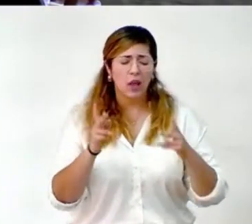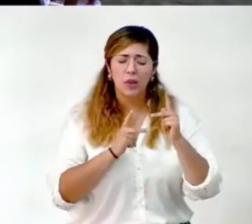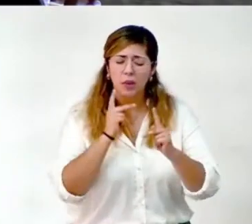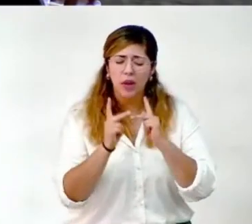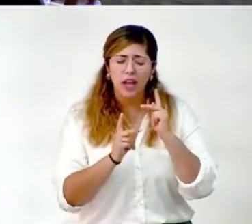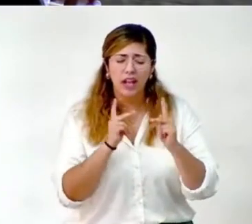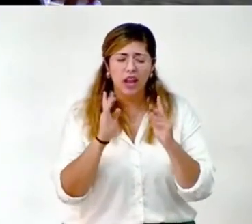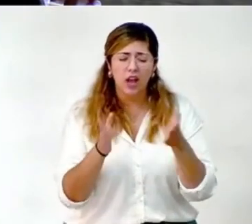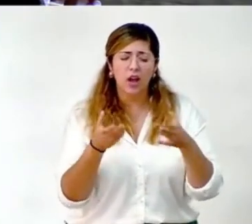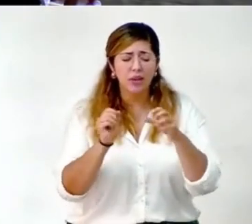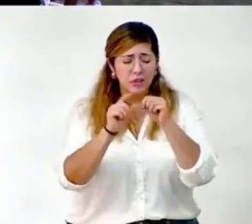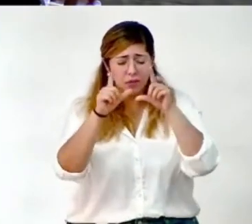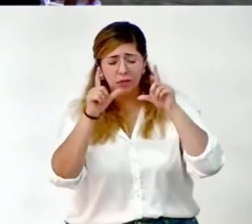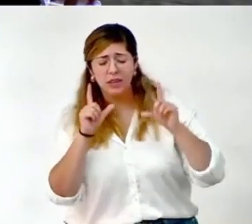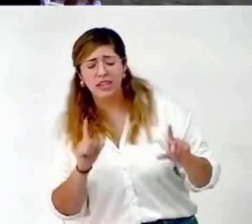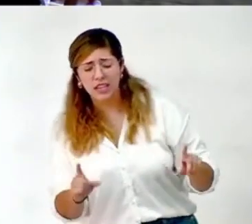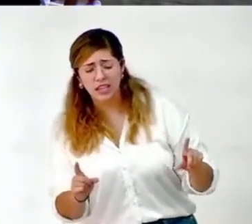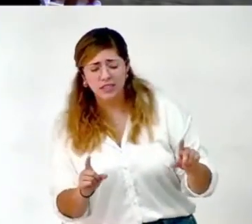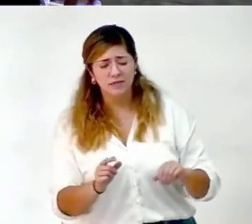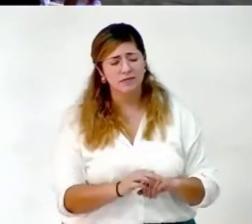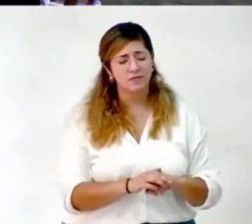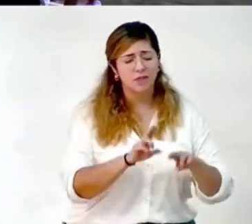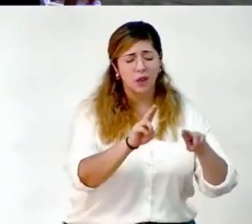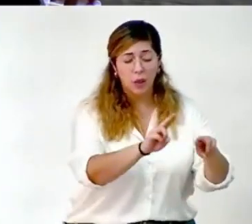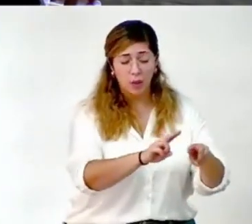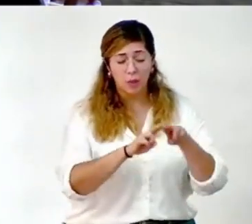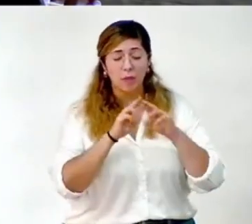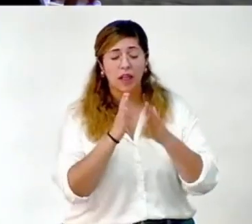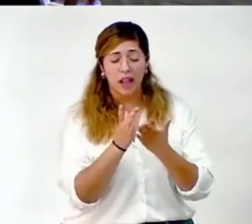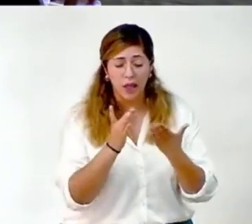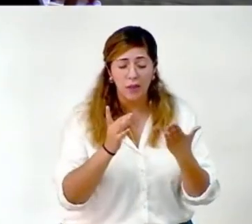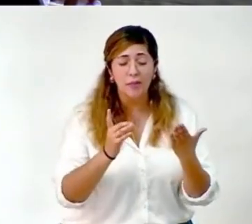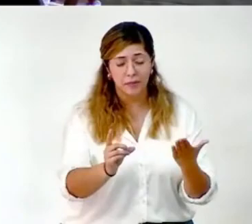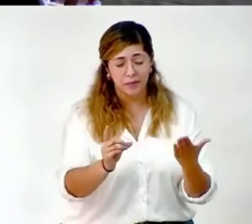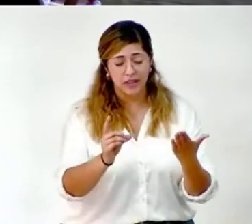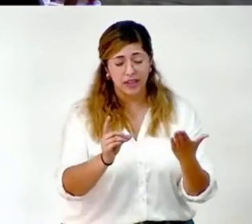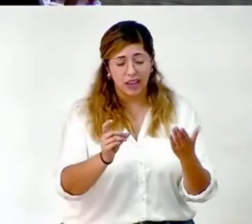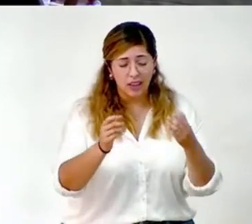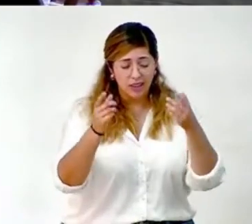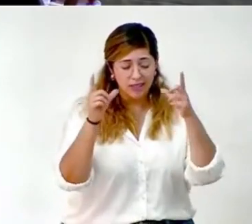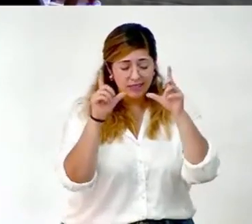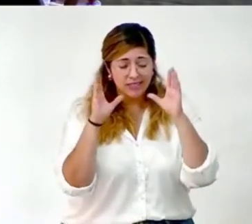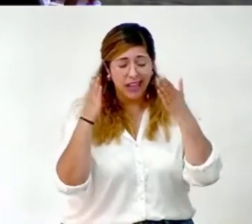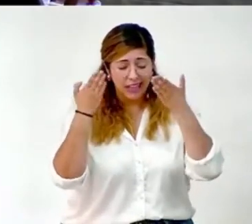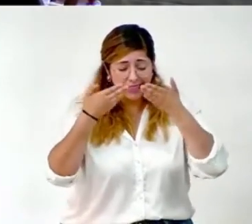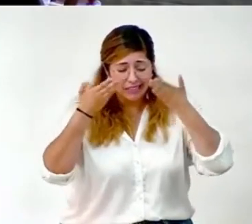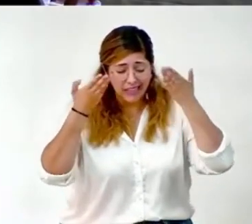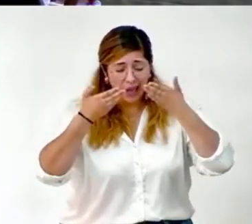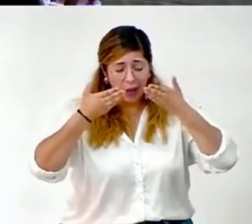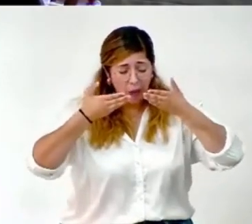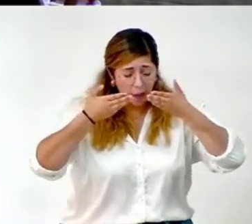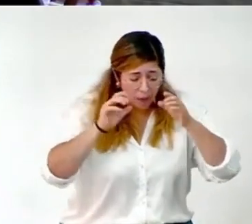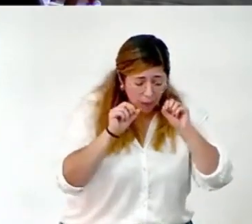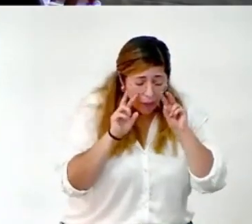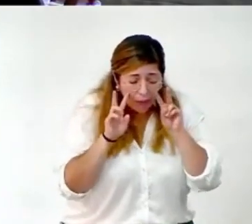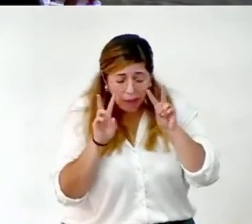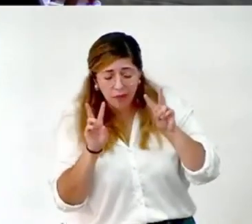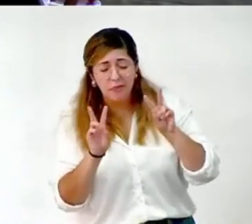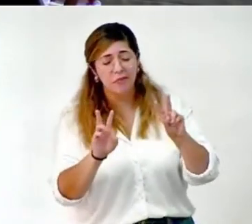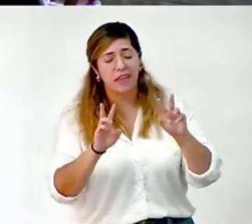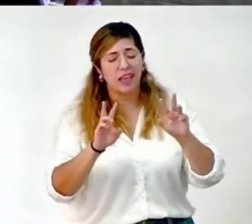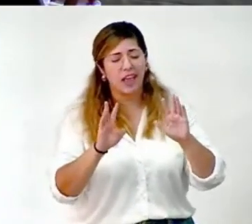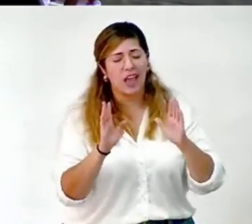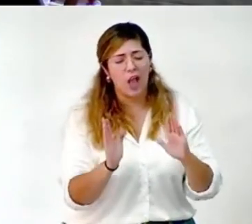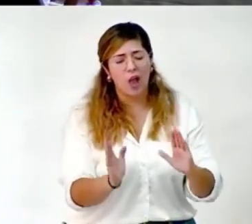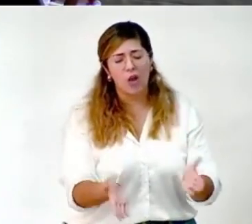manhã, através da Tua palavra. Abre os nossos olhos, os nossos ouvidos, o